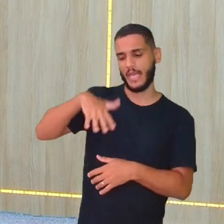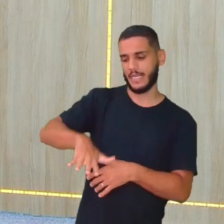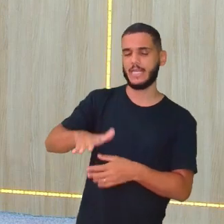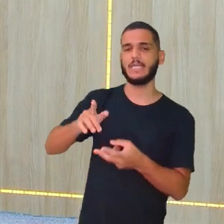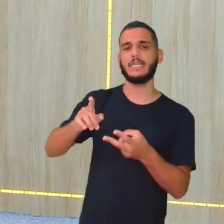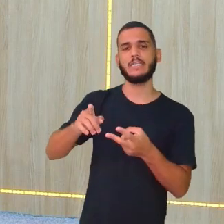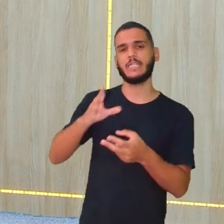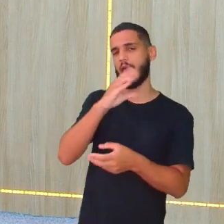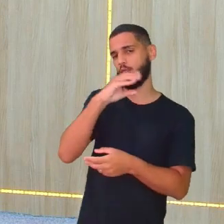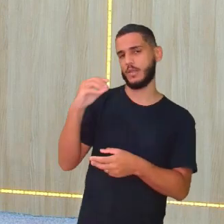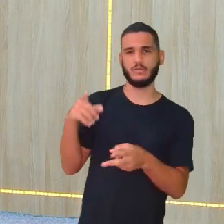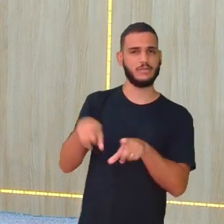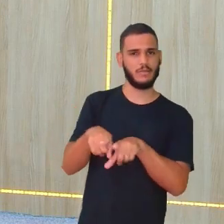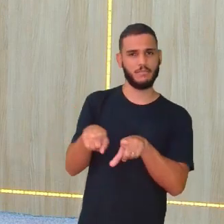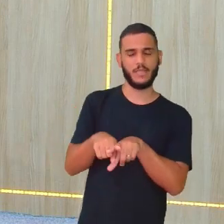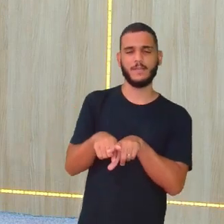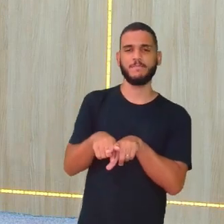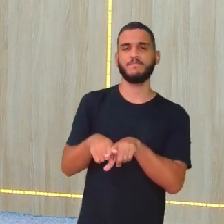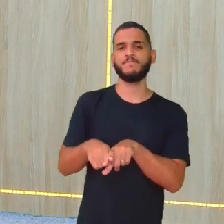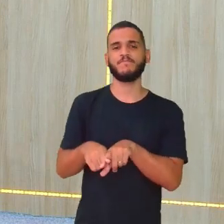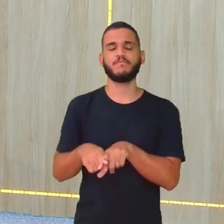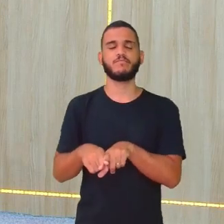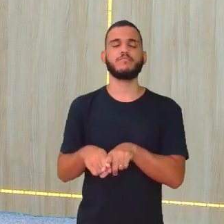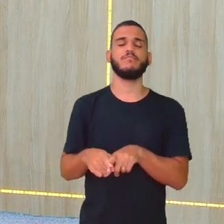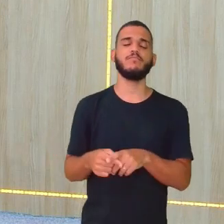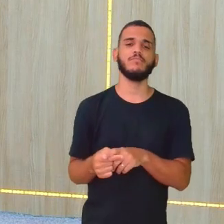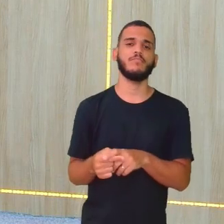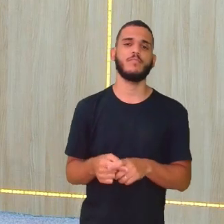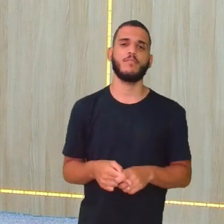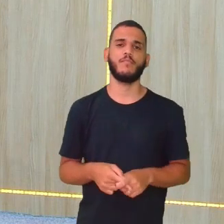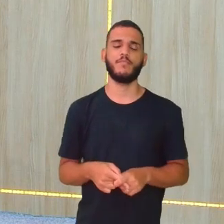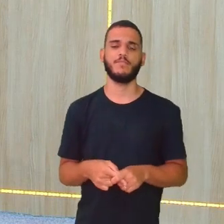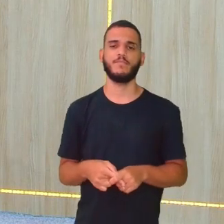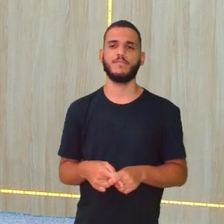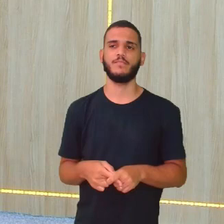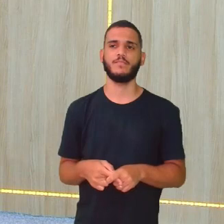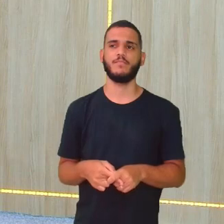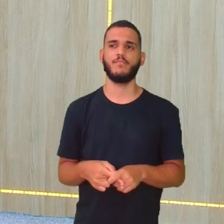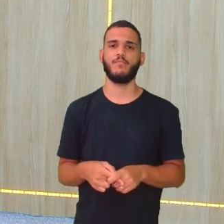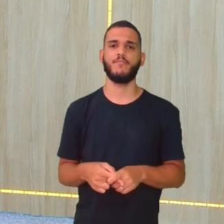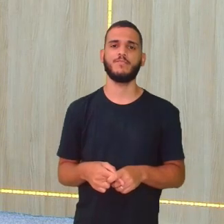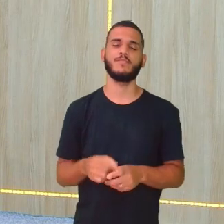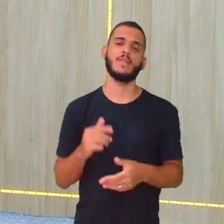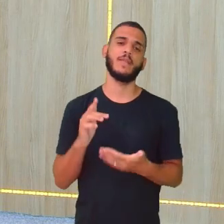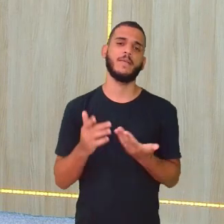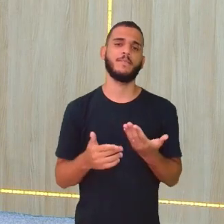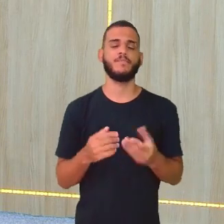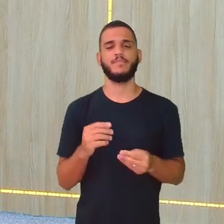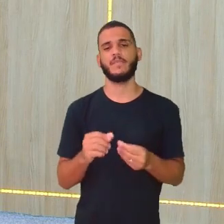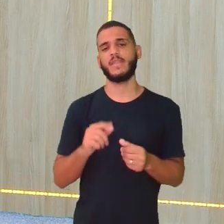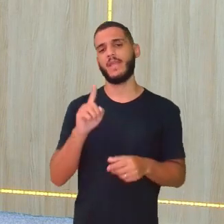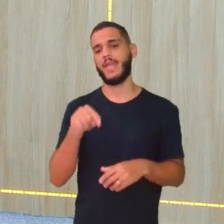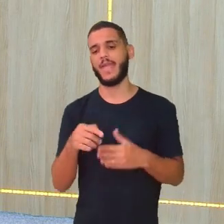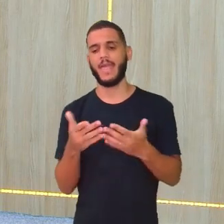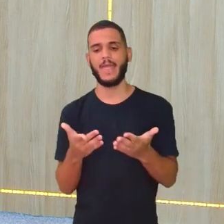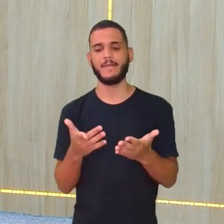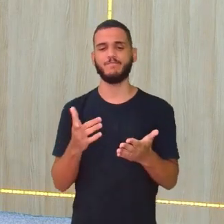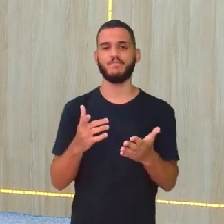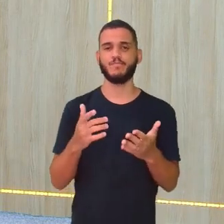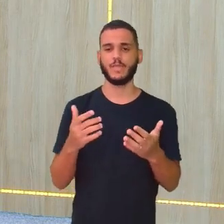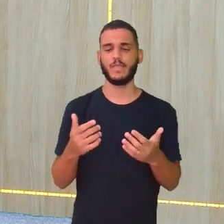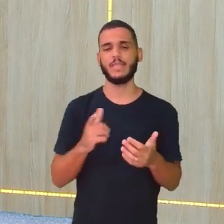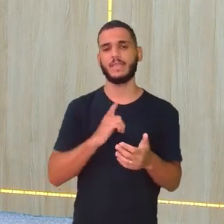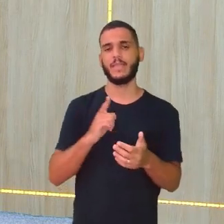adolescente, e assim por diante, ela está um pouco ali... Lacunar, né? Lacunar. A gente tem